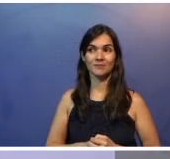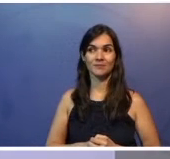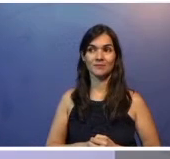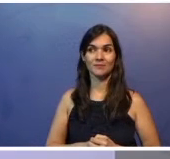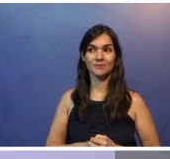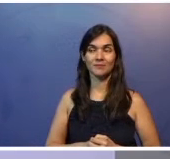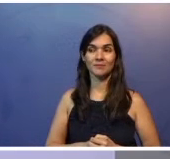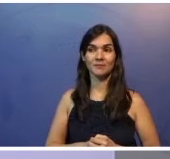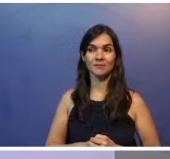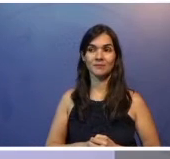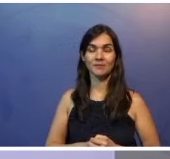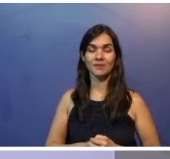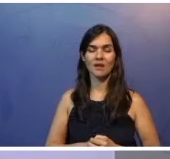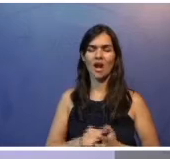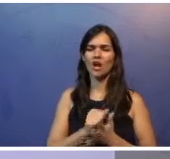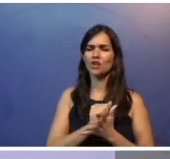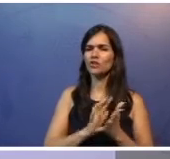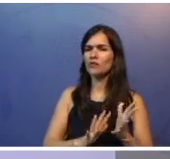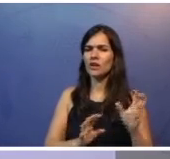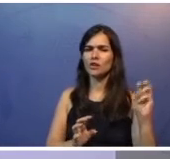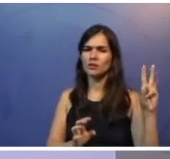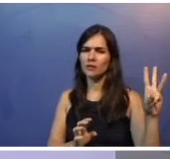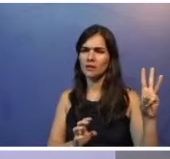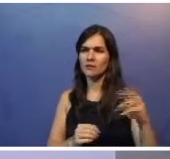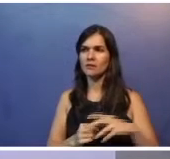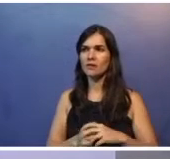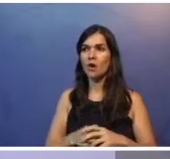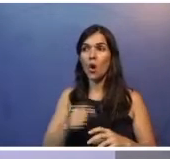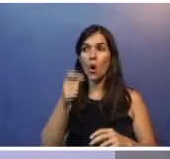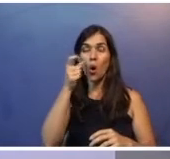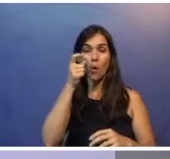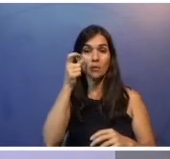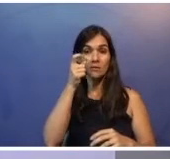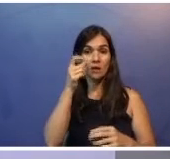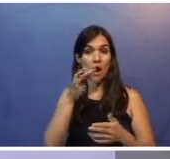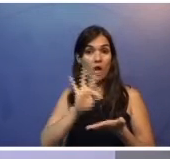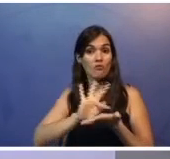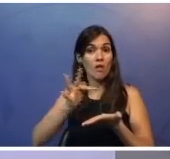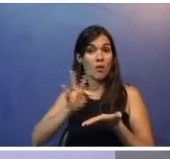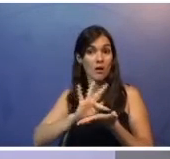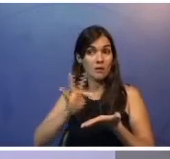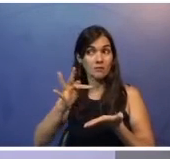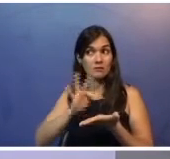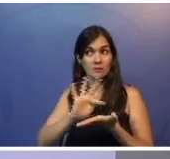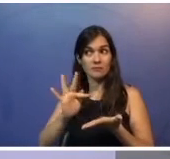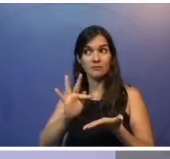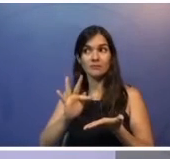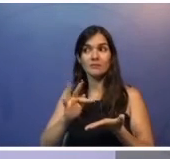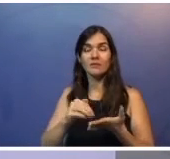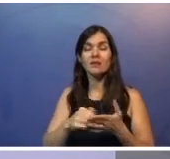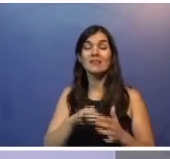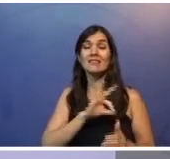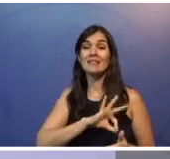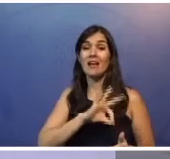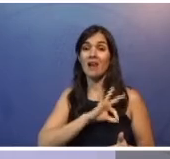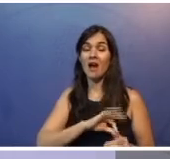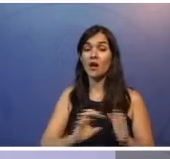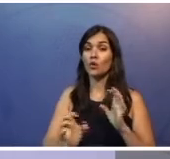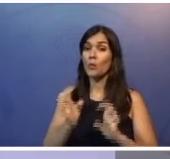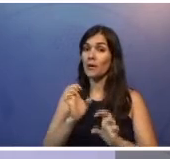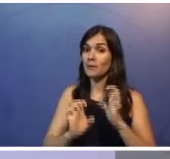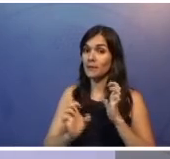e agora exercício 3 Observe os valores das frequências das faixas salariais numa pequena empresa